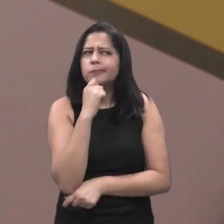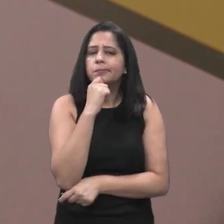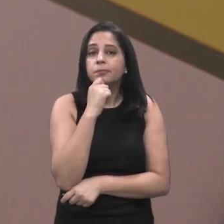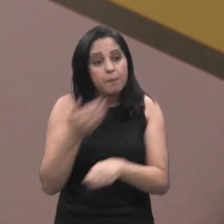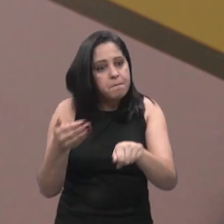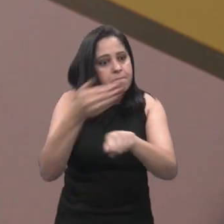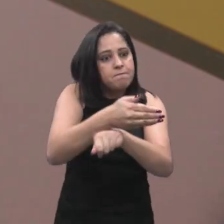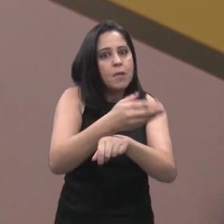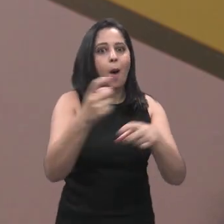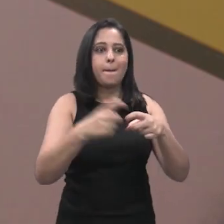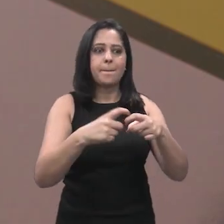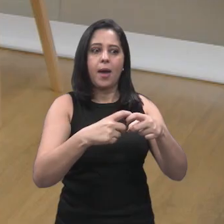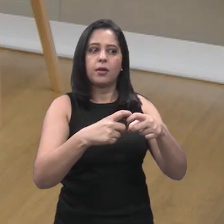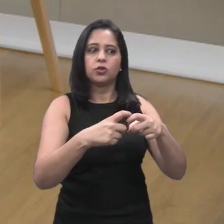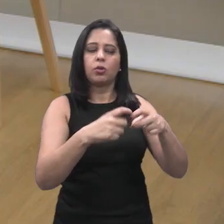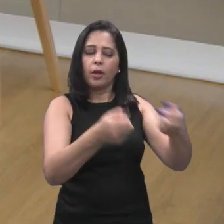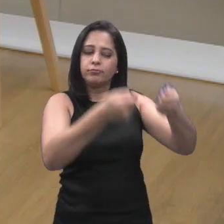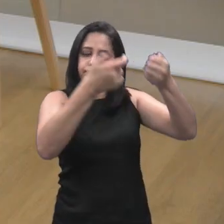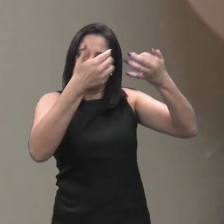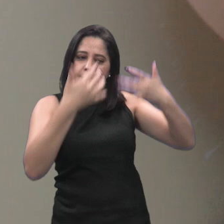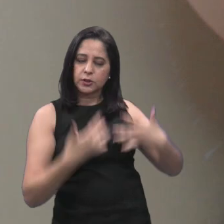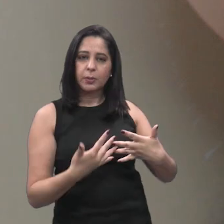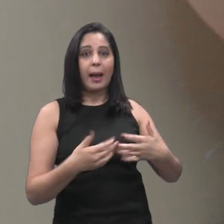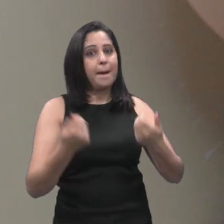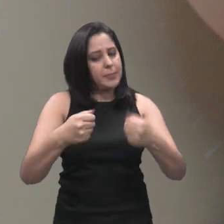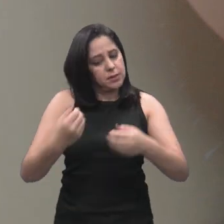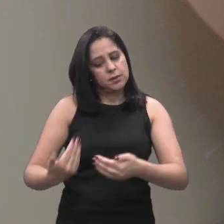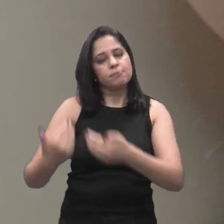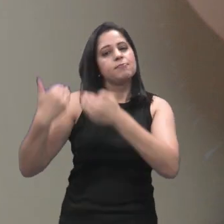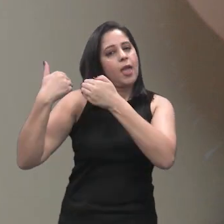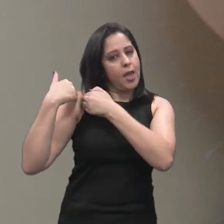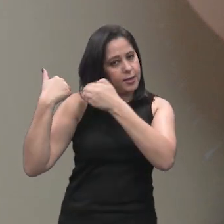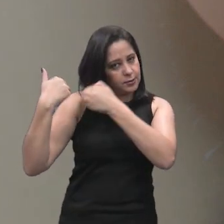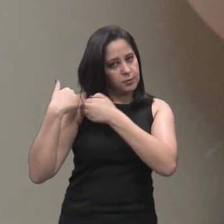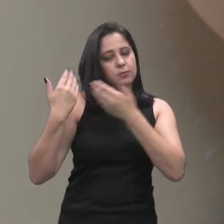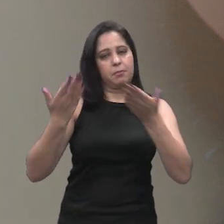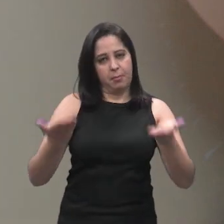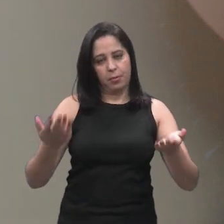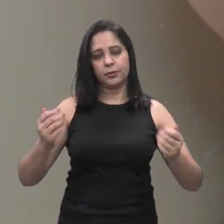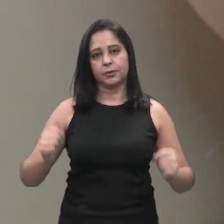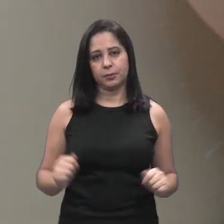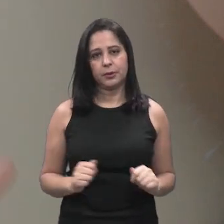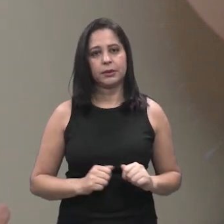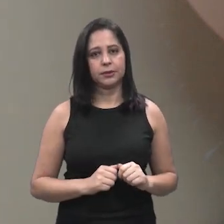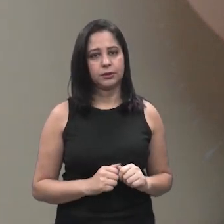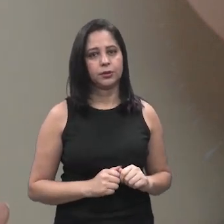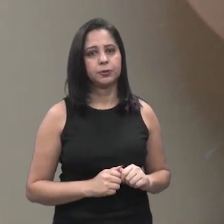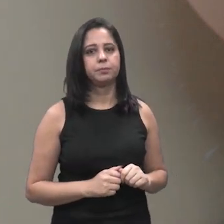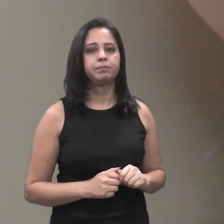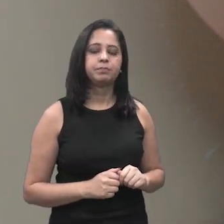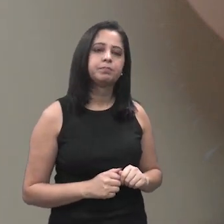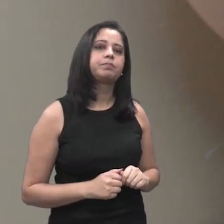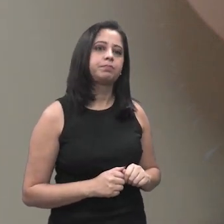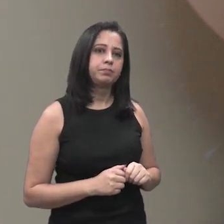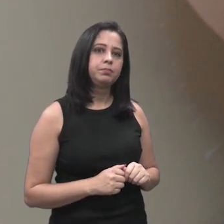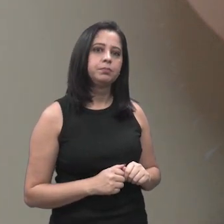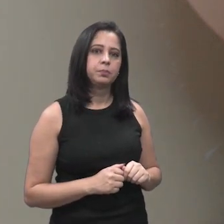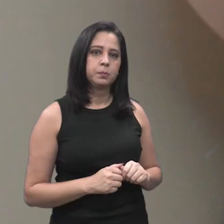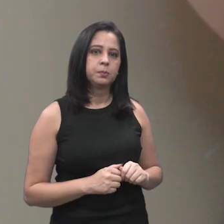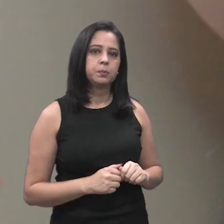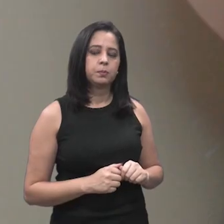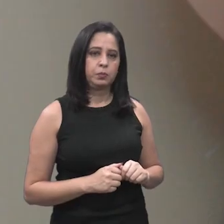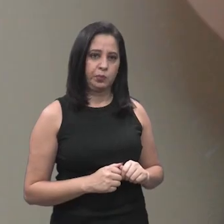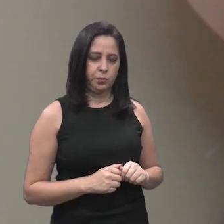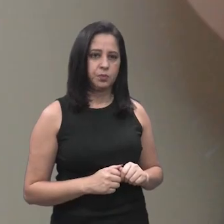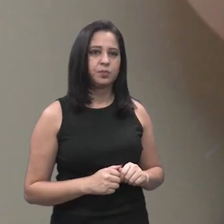seu médico. Sem dúvida, tire dúvidas, pergunte, não tenha vergonha e tenha responsabilidade, né, com a sua